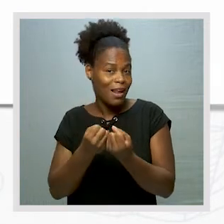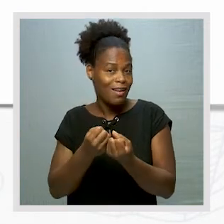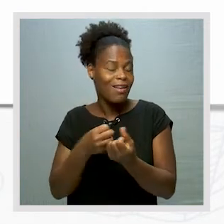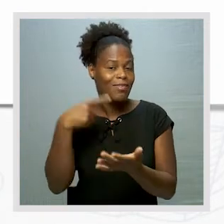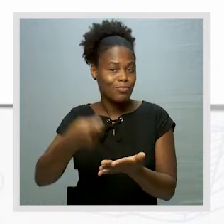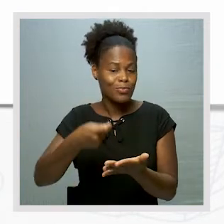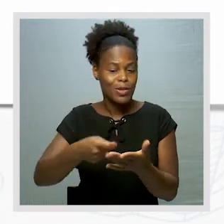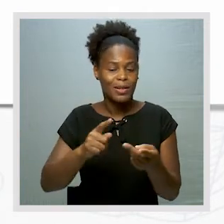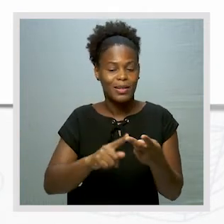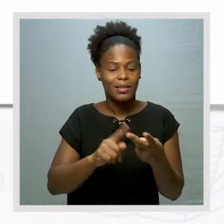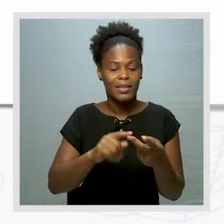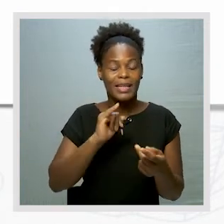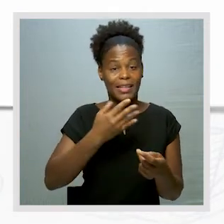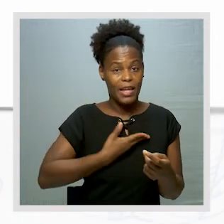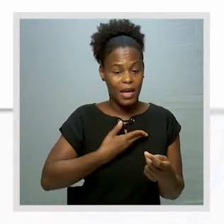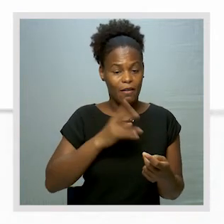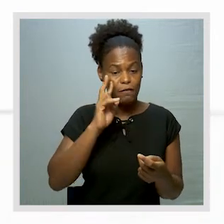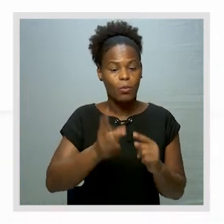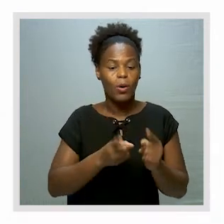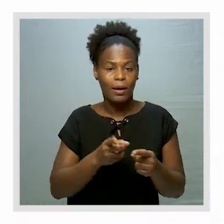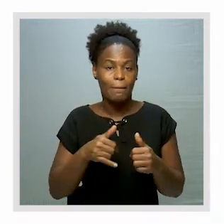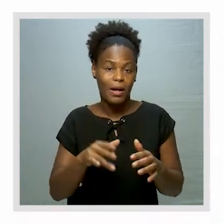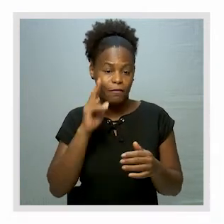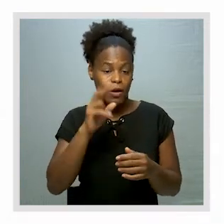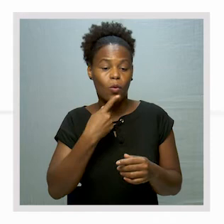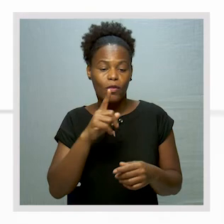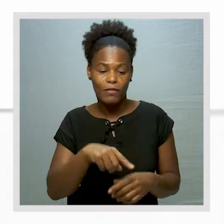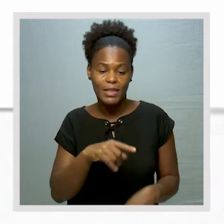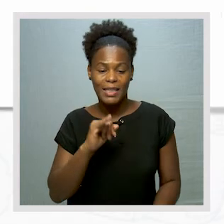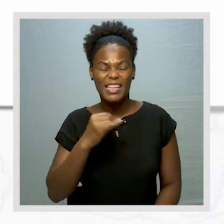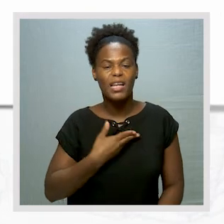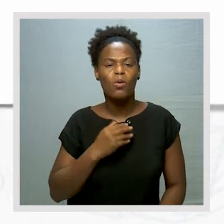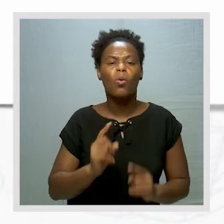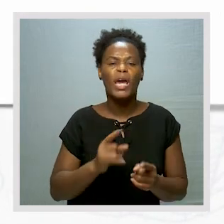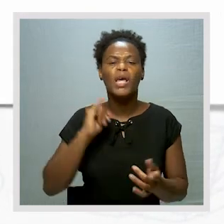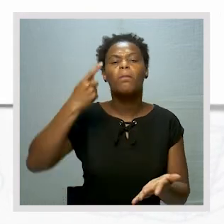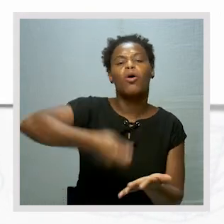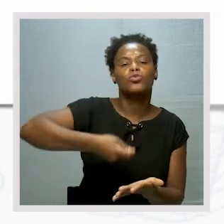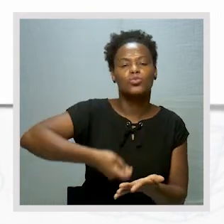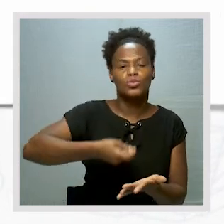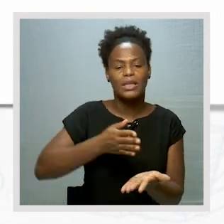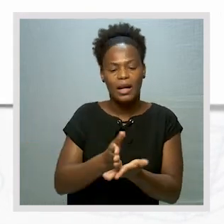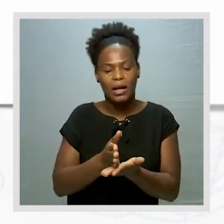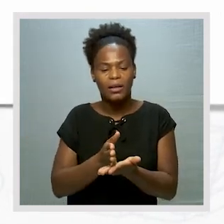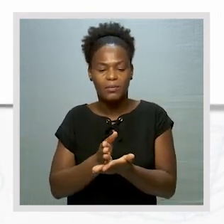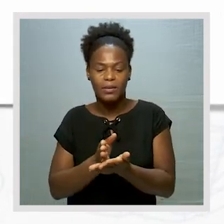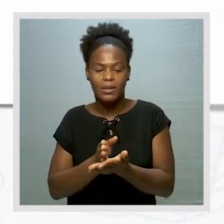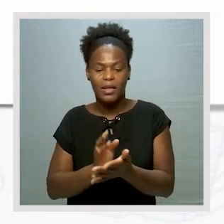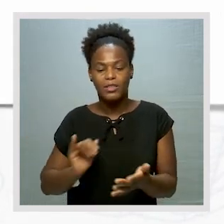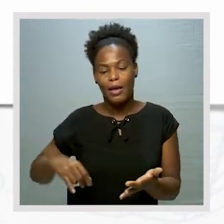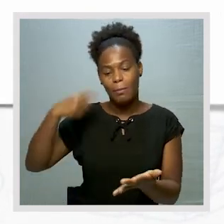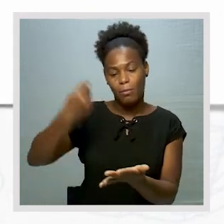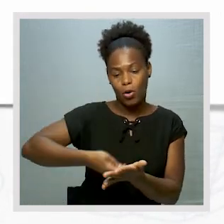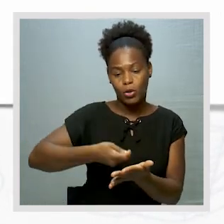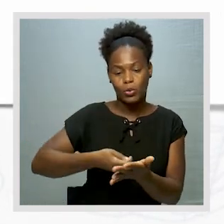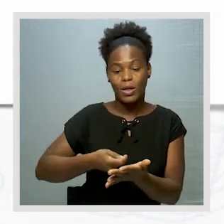social. Os impostos diretos já vimos o que é, mas vamos outra vez ver o que é. Impostos diretos são